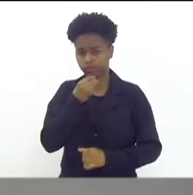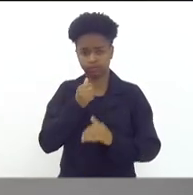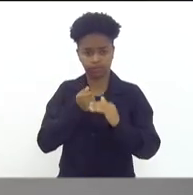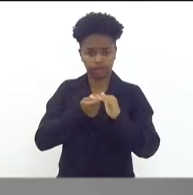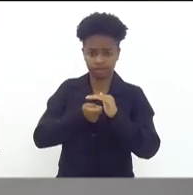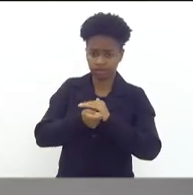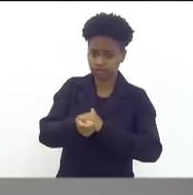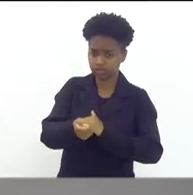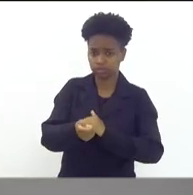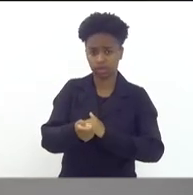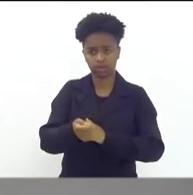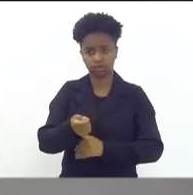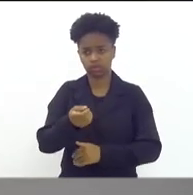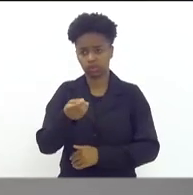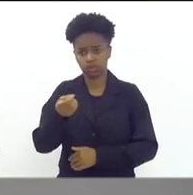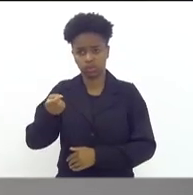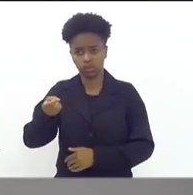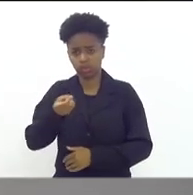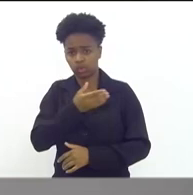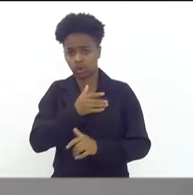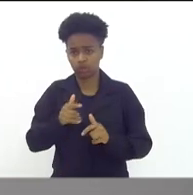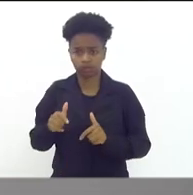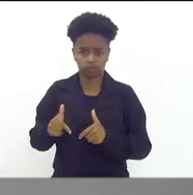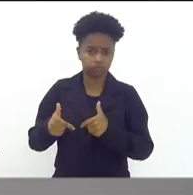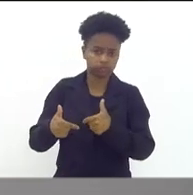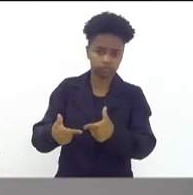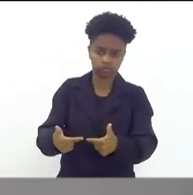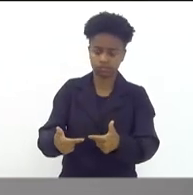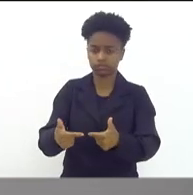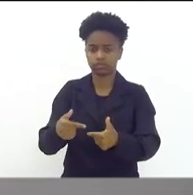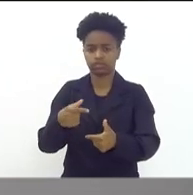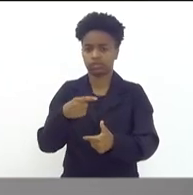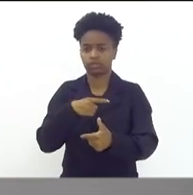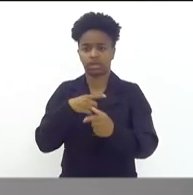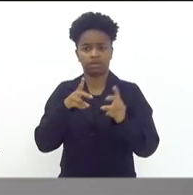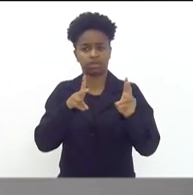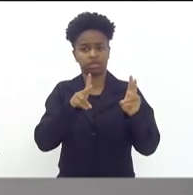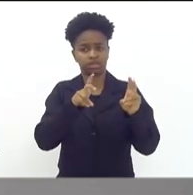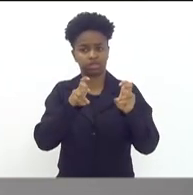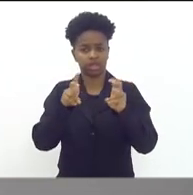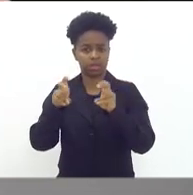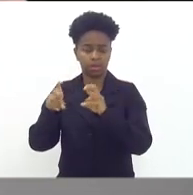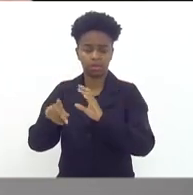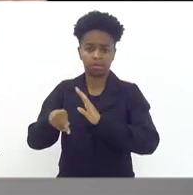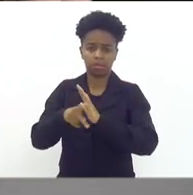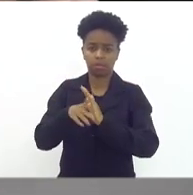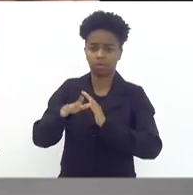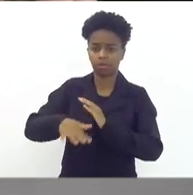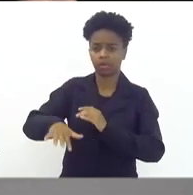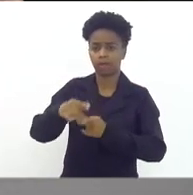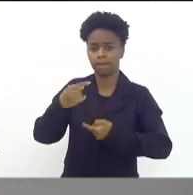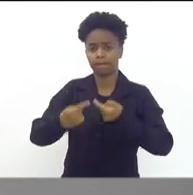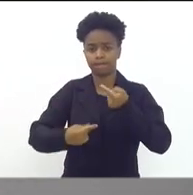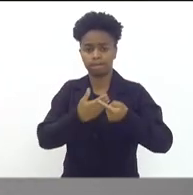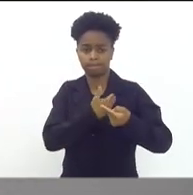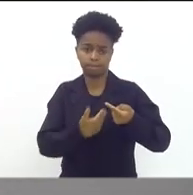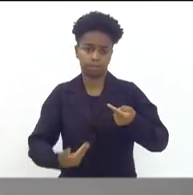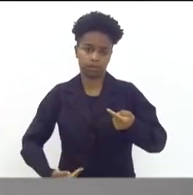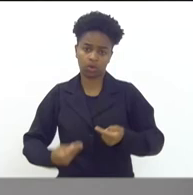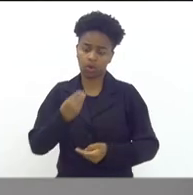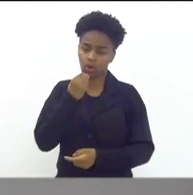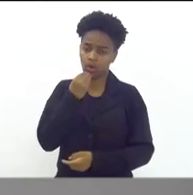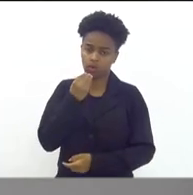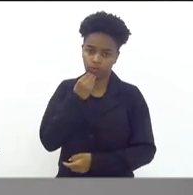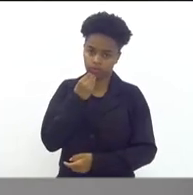novas atuações que são questões de política pública que por Óbvio é uma